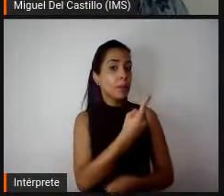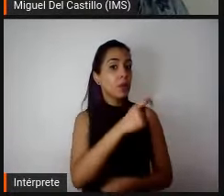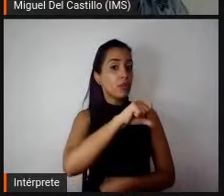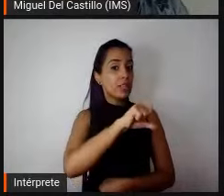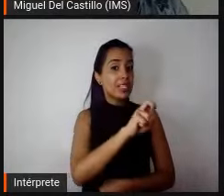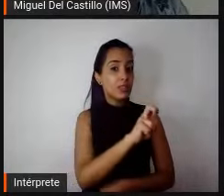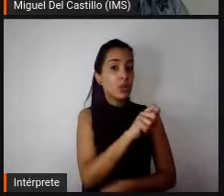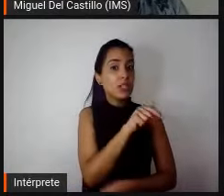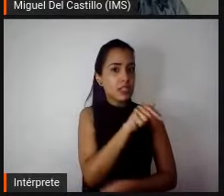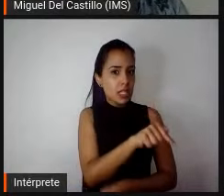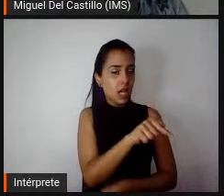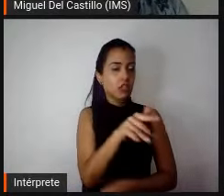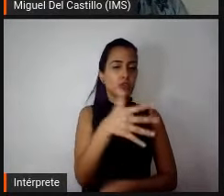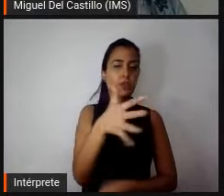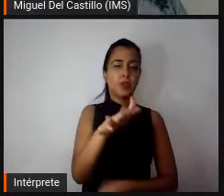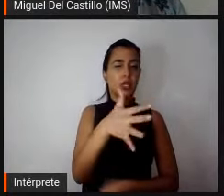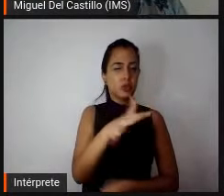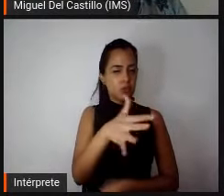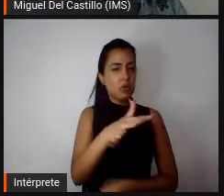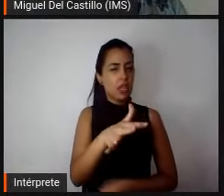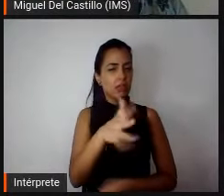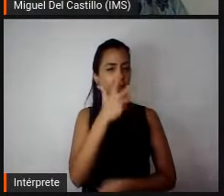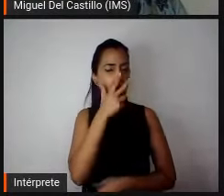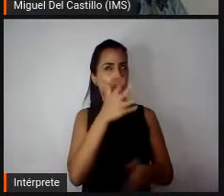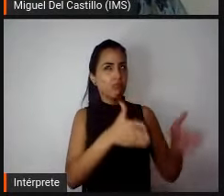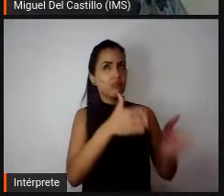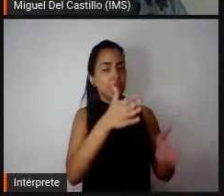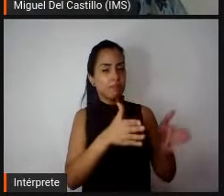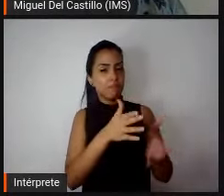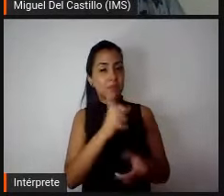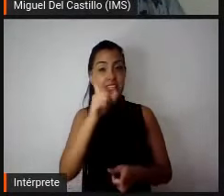1957, mais ou menos isso. Bom, era